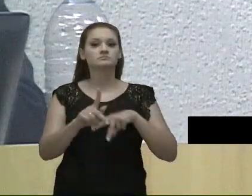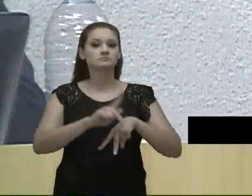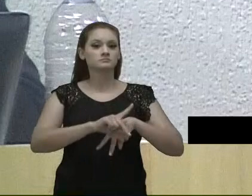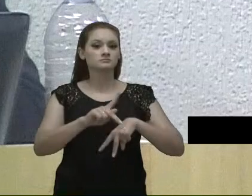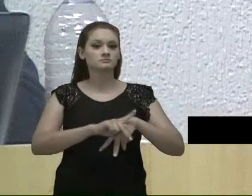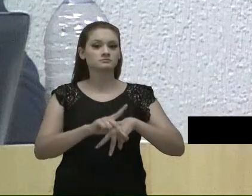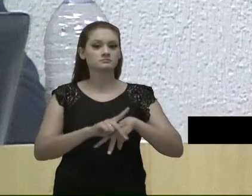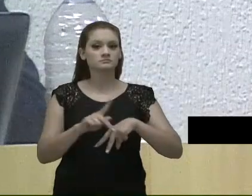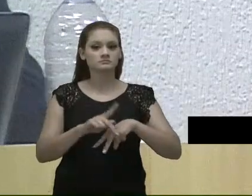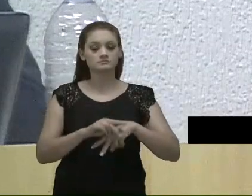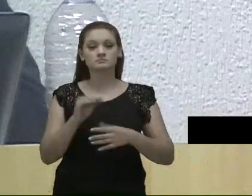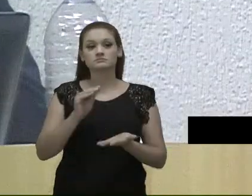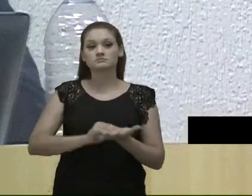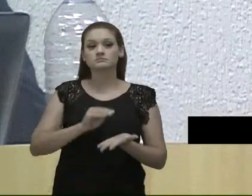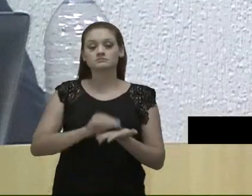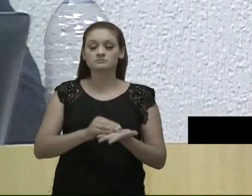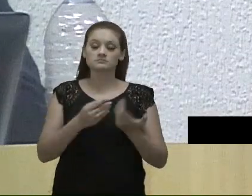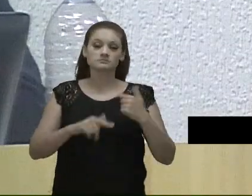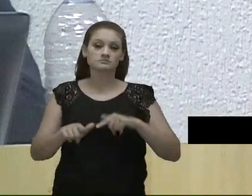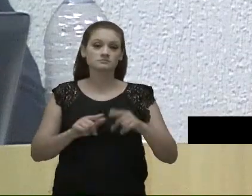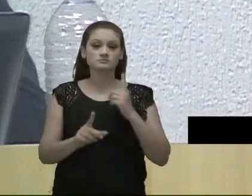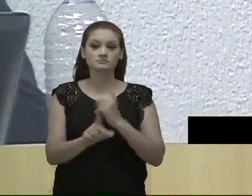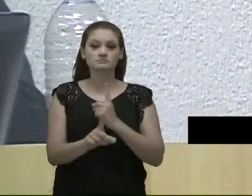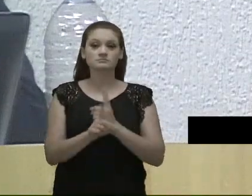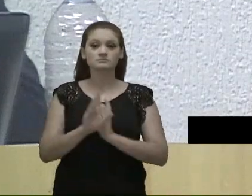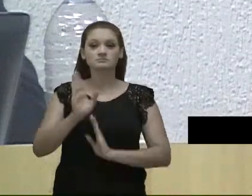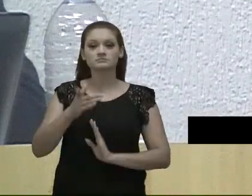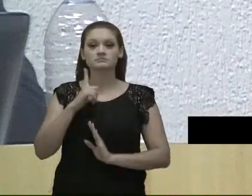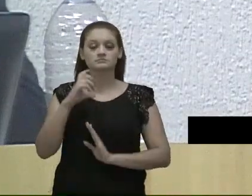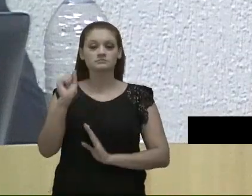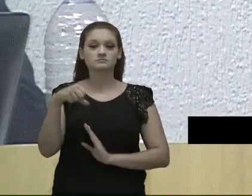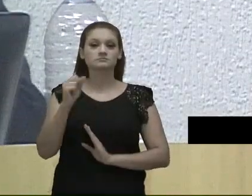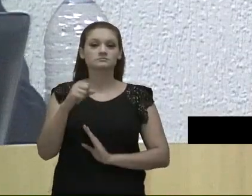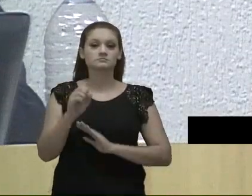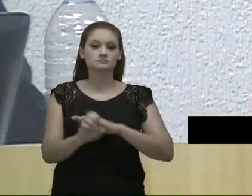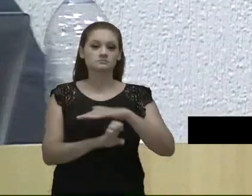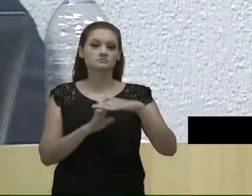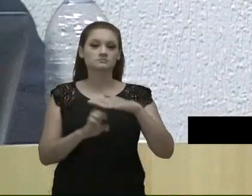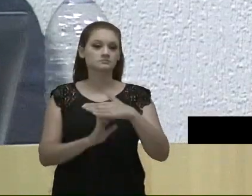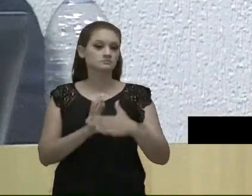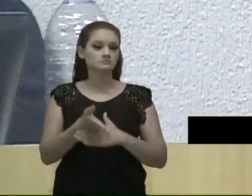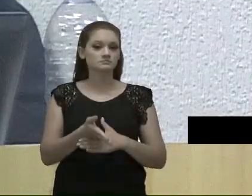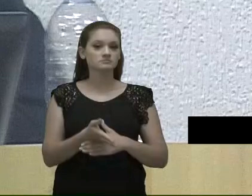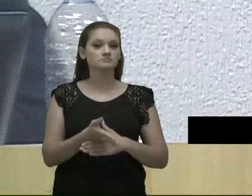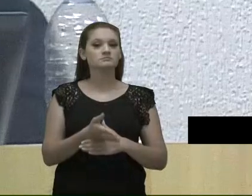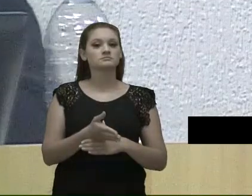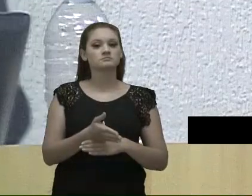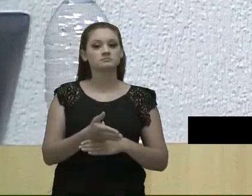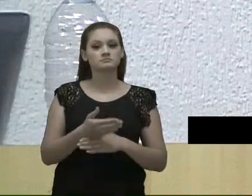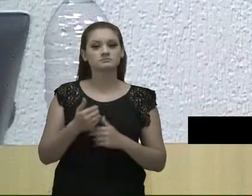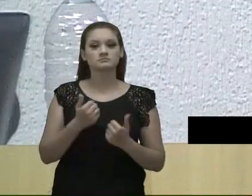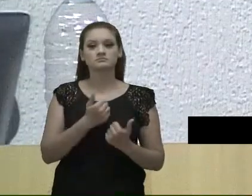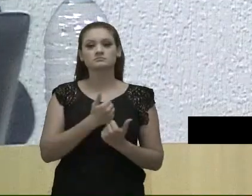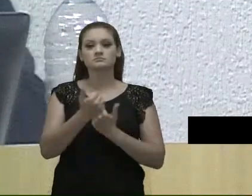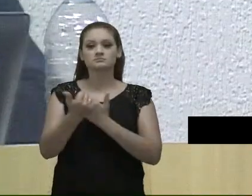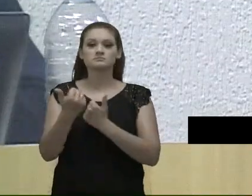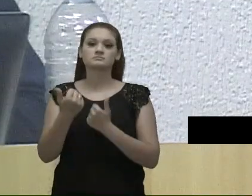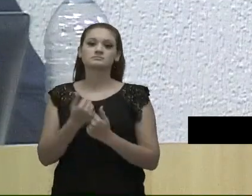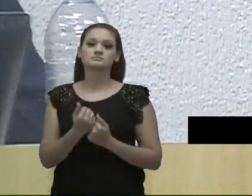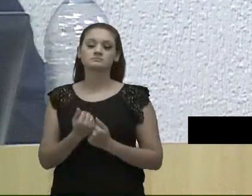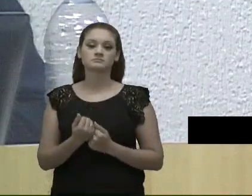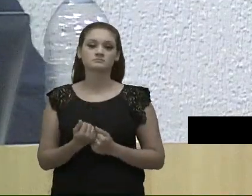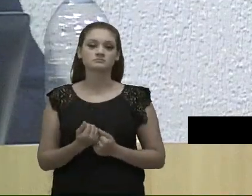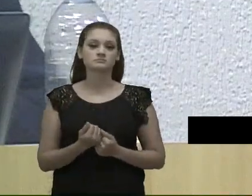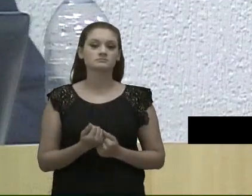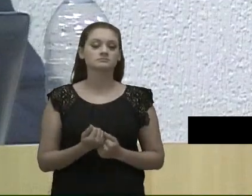sem o serviço. E ela disse que já tem, sim, a empresa que vai entrar no lugar. Então, a gente questiona, pergunta o nome da empresa. Se